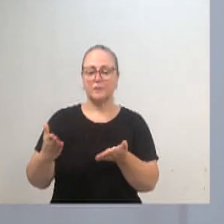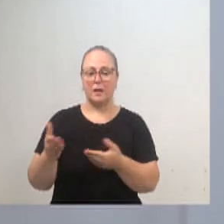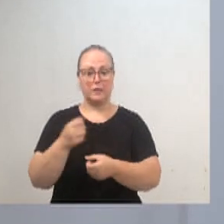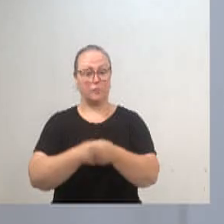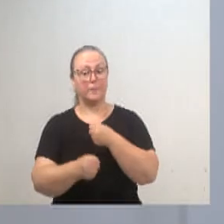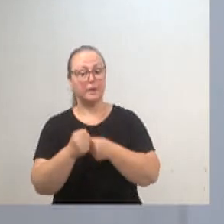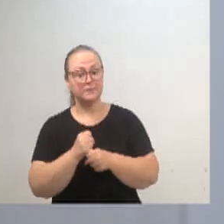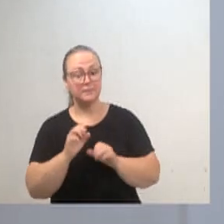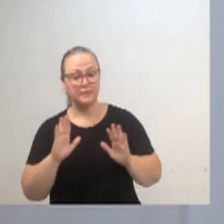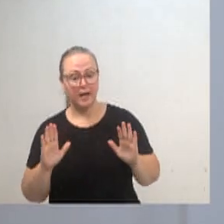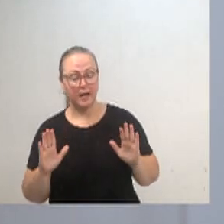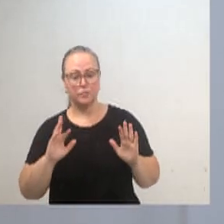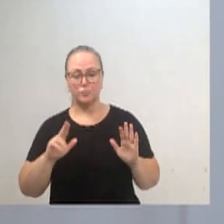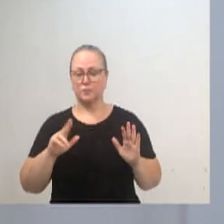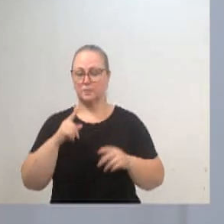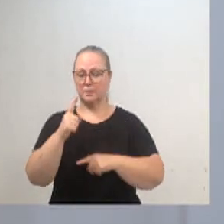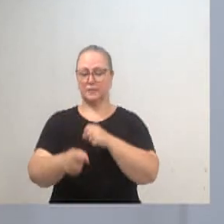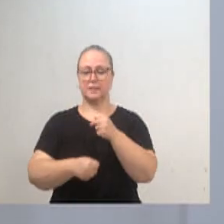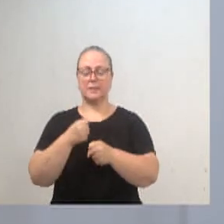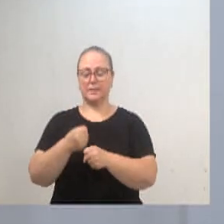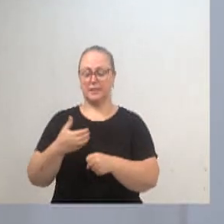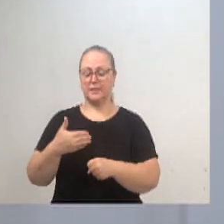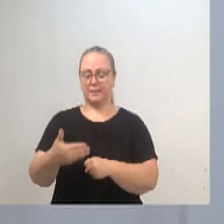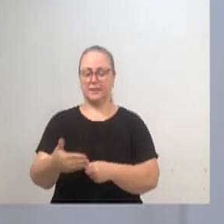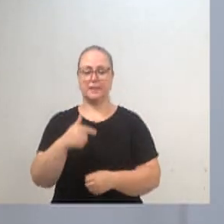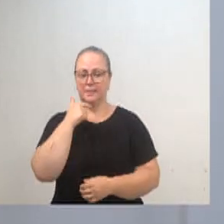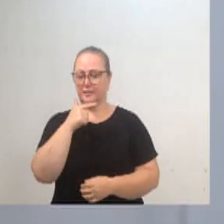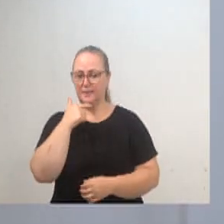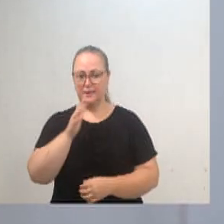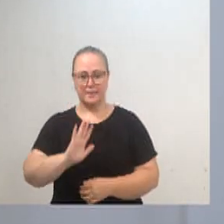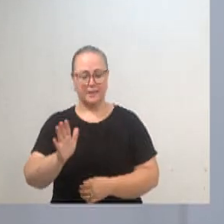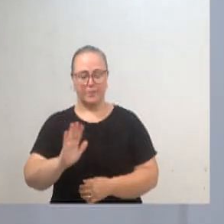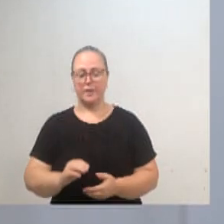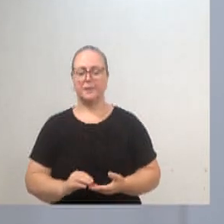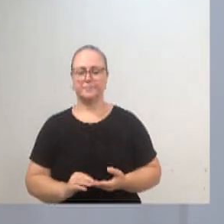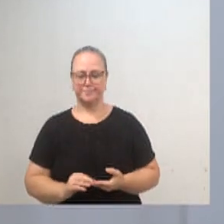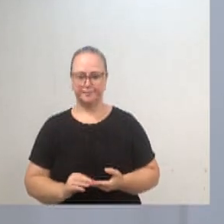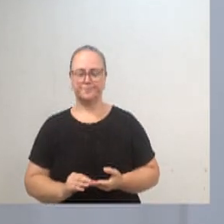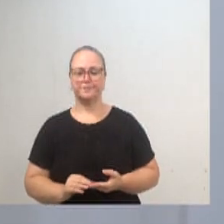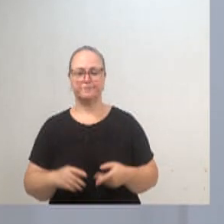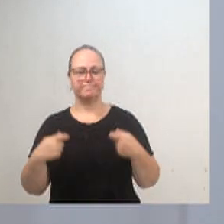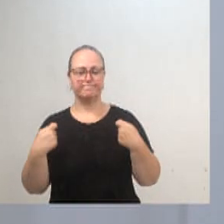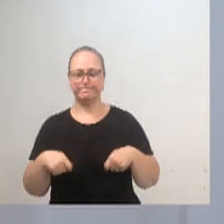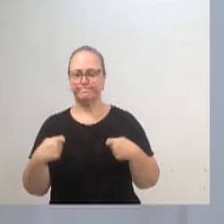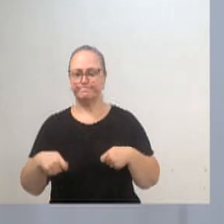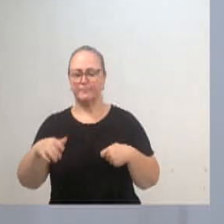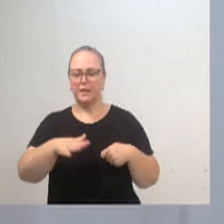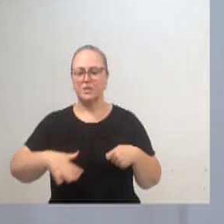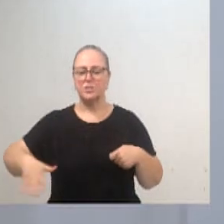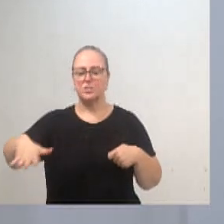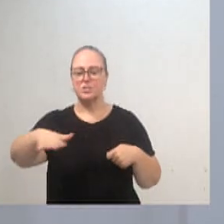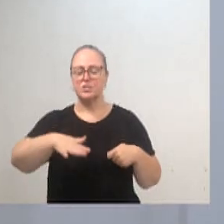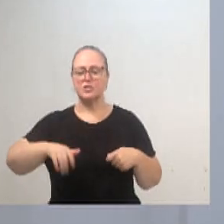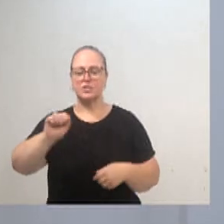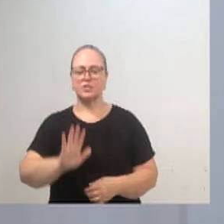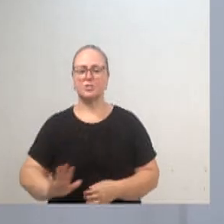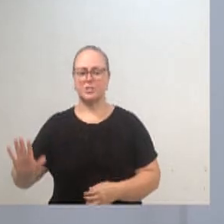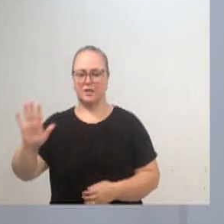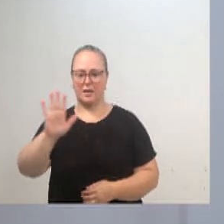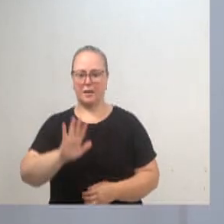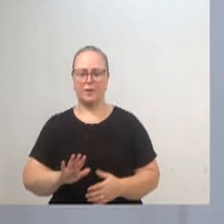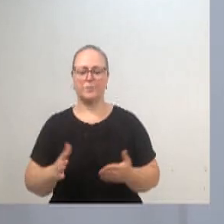tá? Não é uma limpeza desse ano. Então não adianta só fazer um pequeno trecho, é necessário fazer no Ribeirão como um todo, senão não